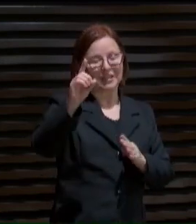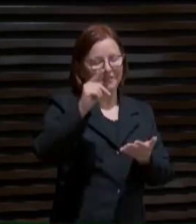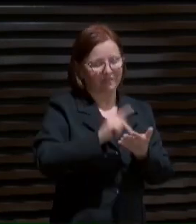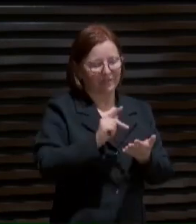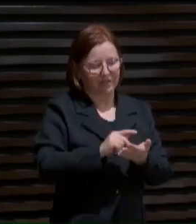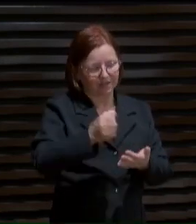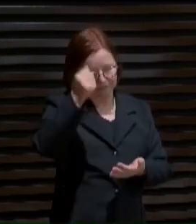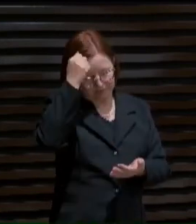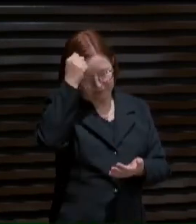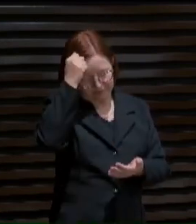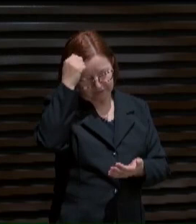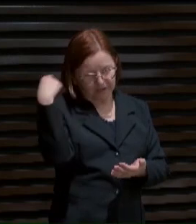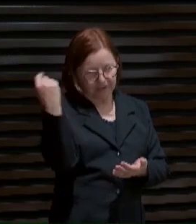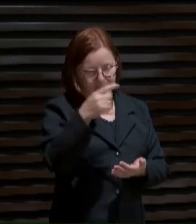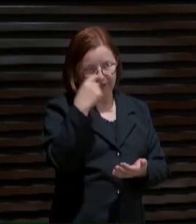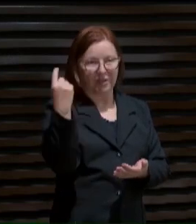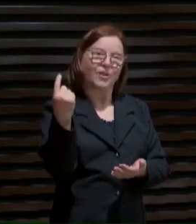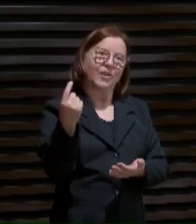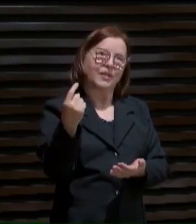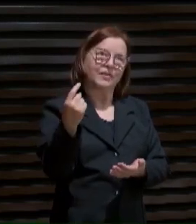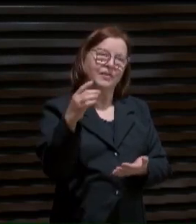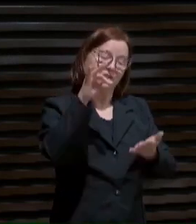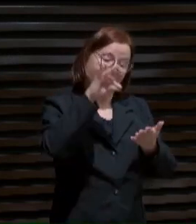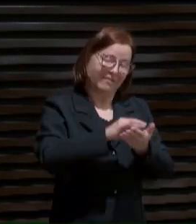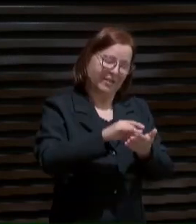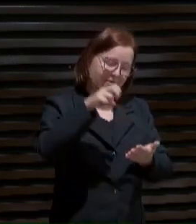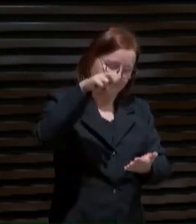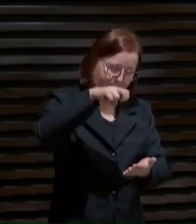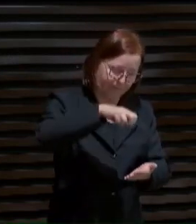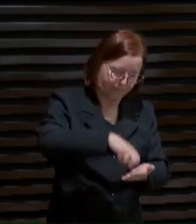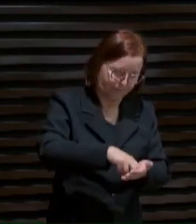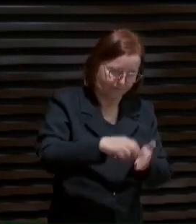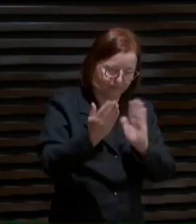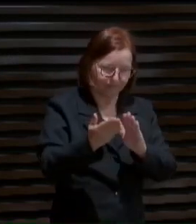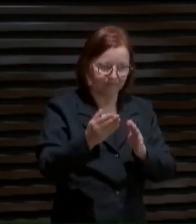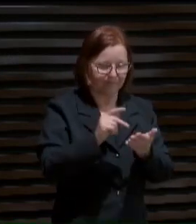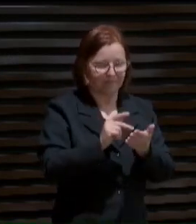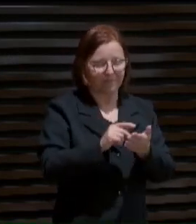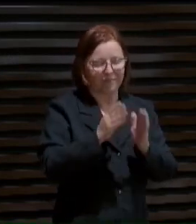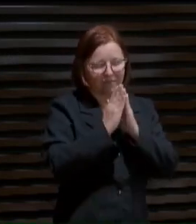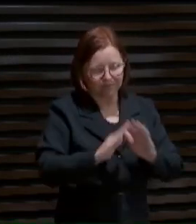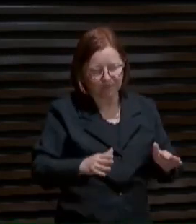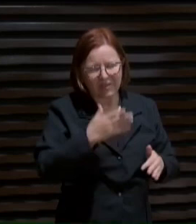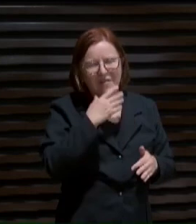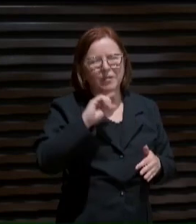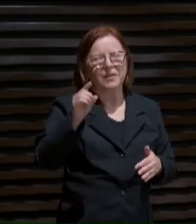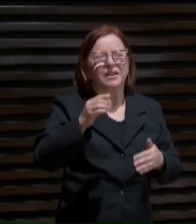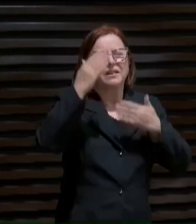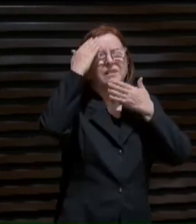nós de fato nos prostremos diante do Senhor em verdadeira adoração pai nós te agradecemos por tua